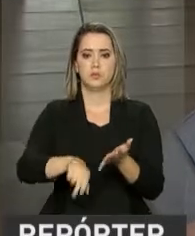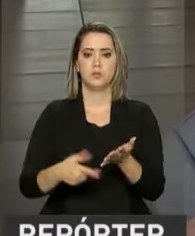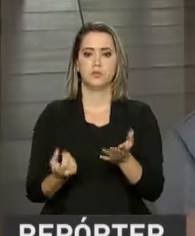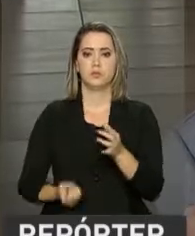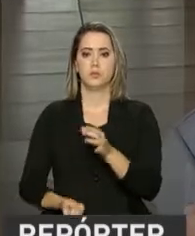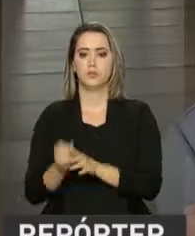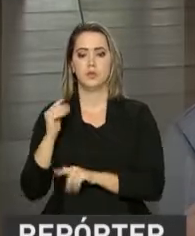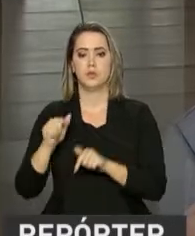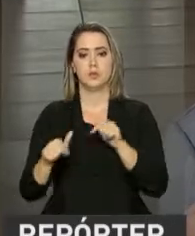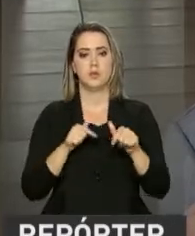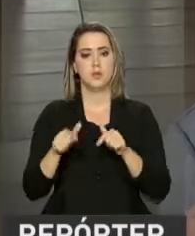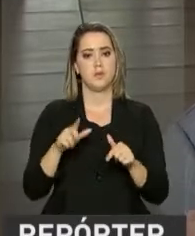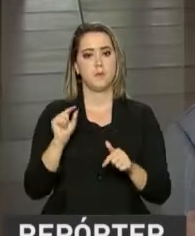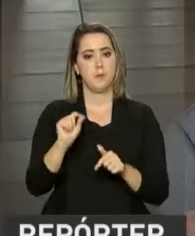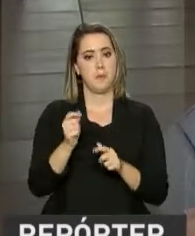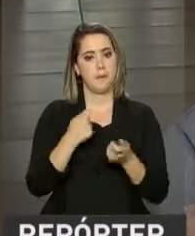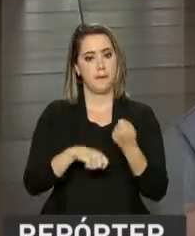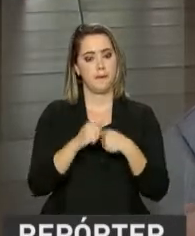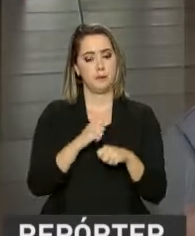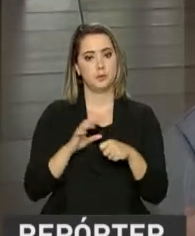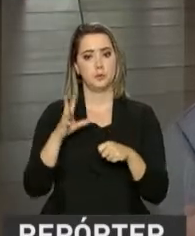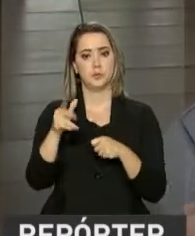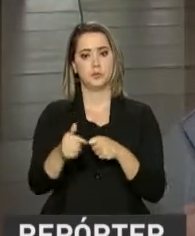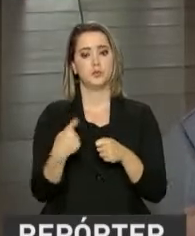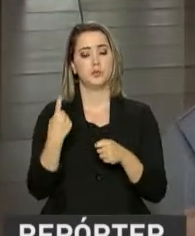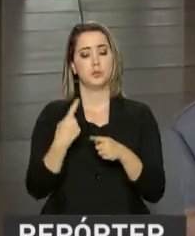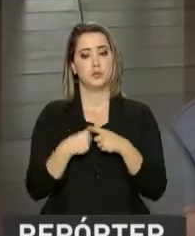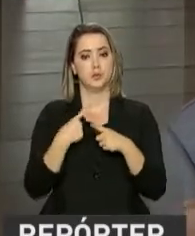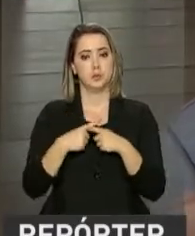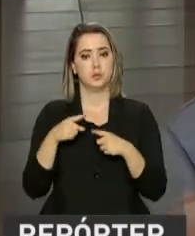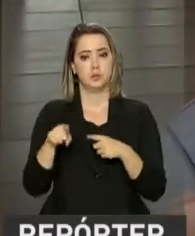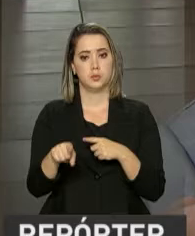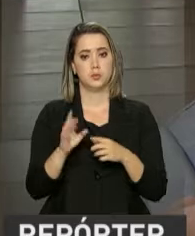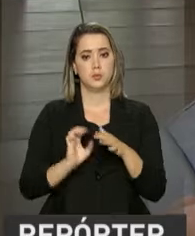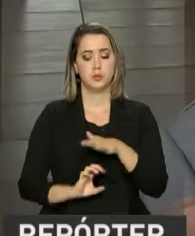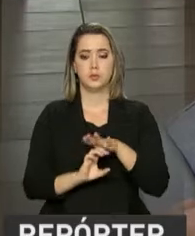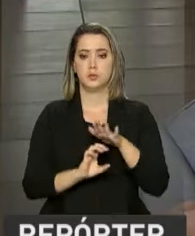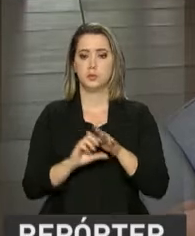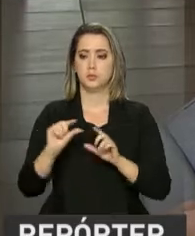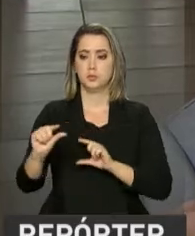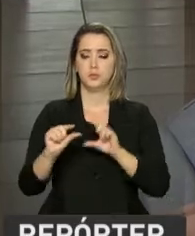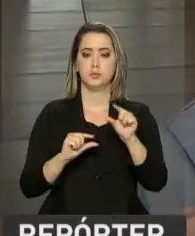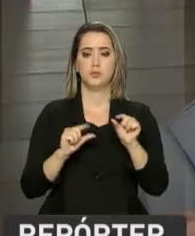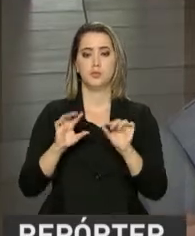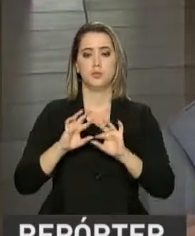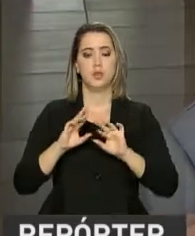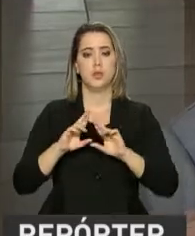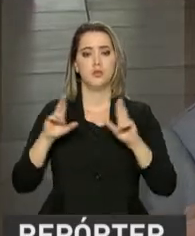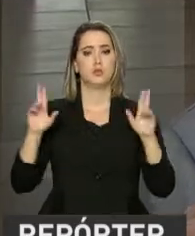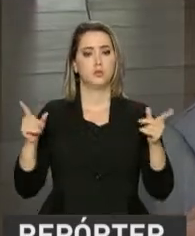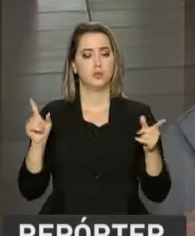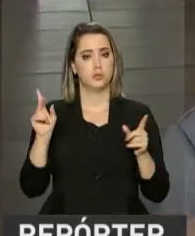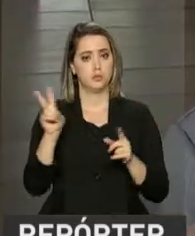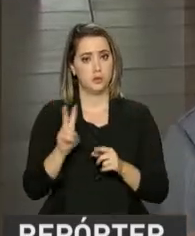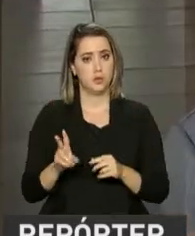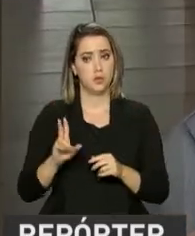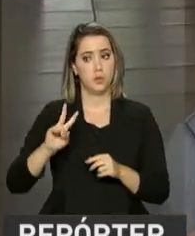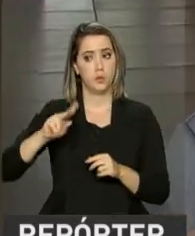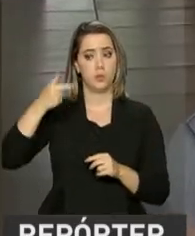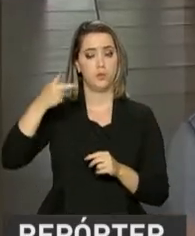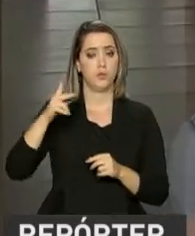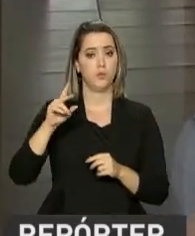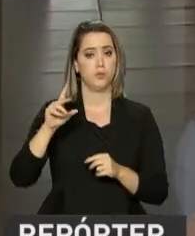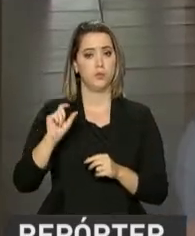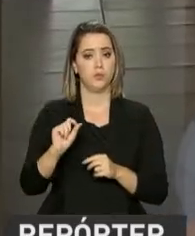a geração de emprego mas para a economia como um todo e também porque as micro e pequenas empresas muitas vezes e se transformar em grandes atores